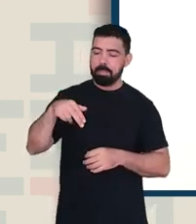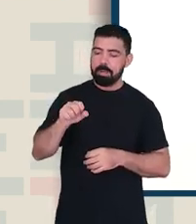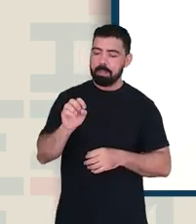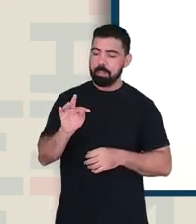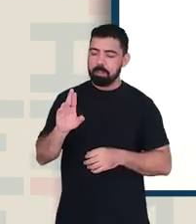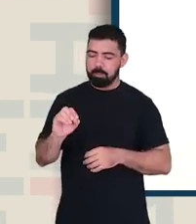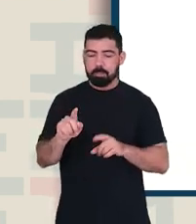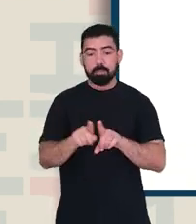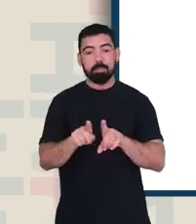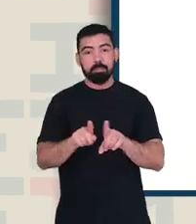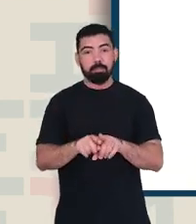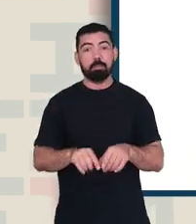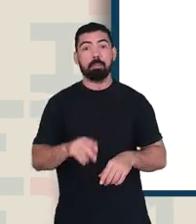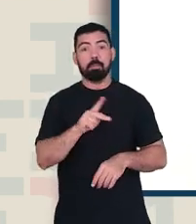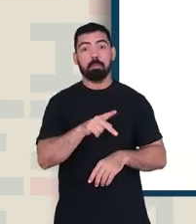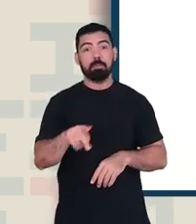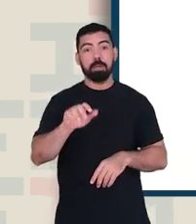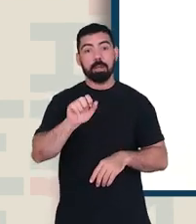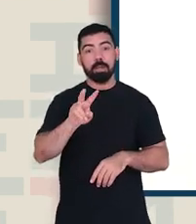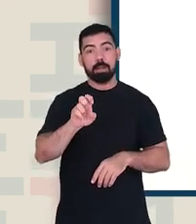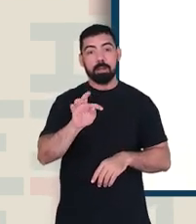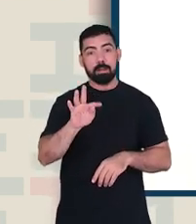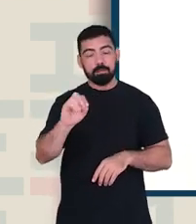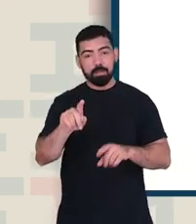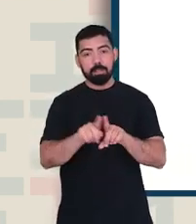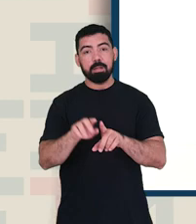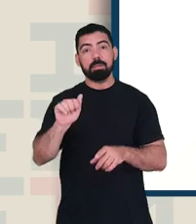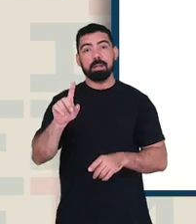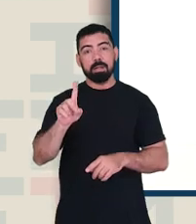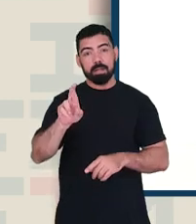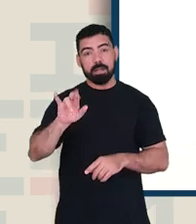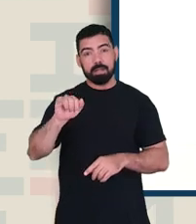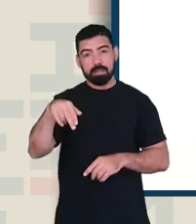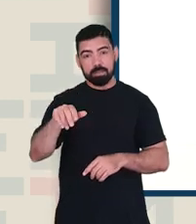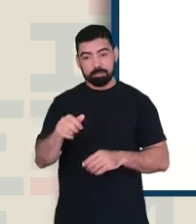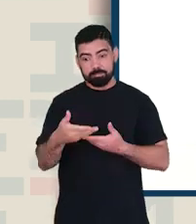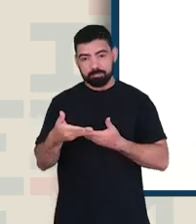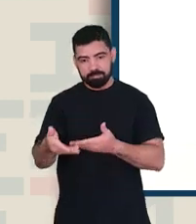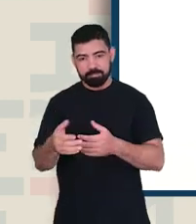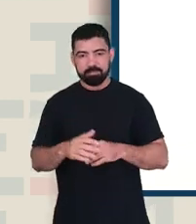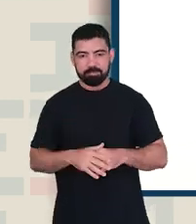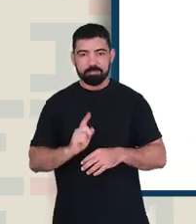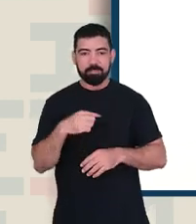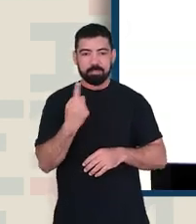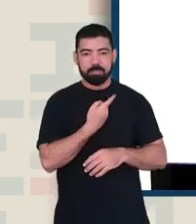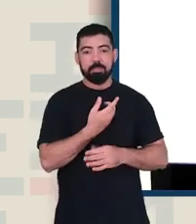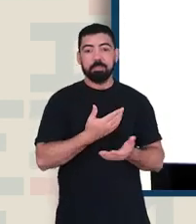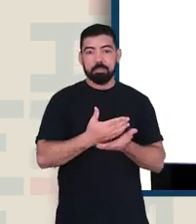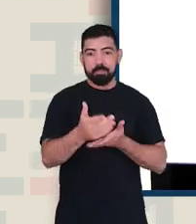Agradecimento ao professor Welter e à professora Brena pelo convite. E aqui estamos, vamos lá.